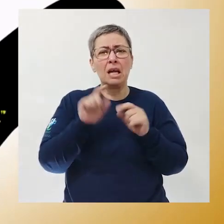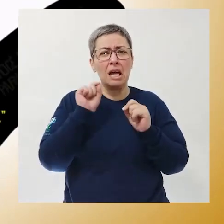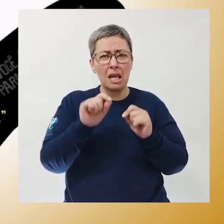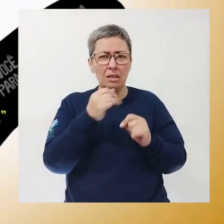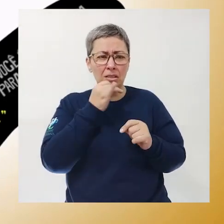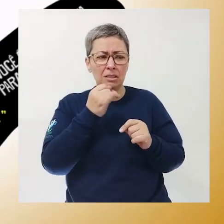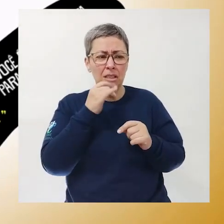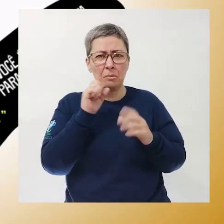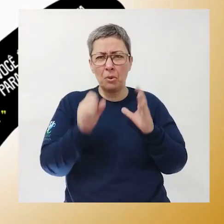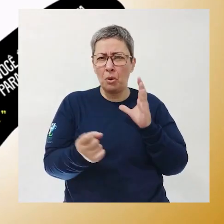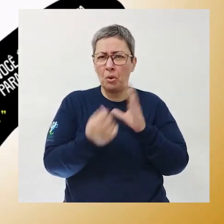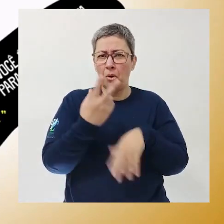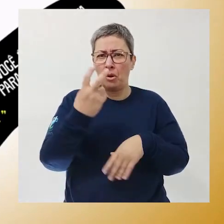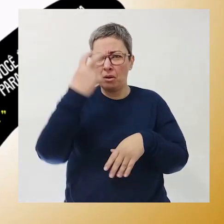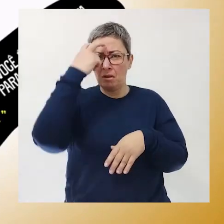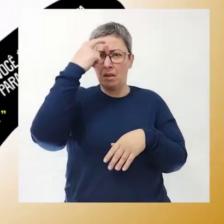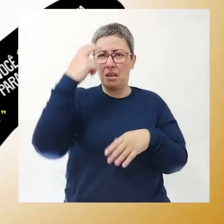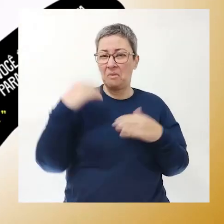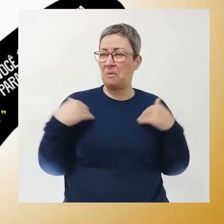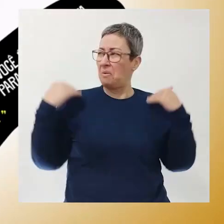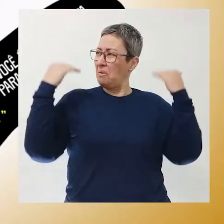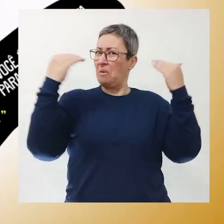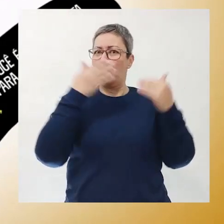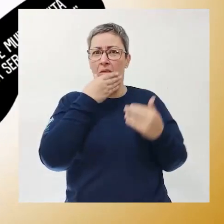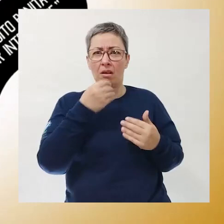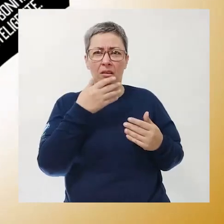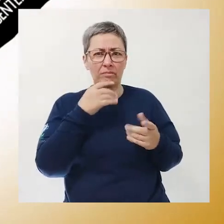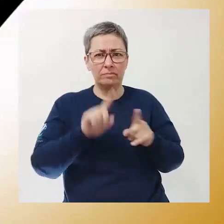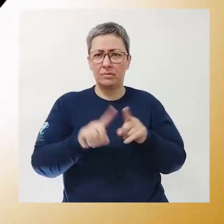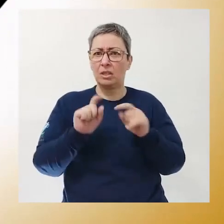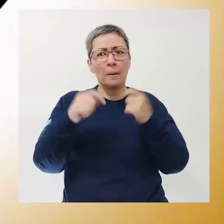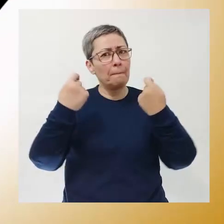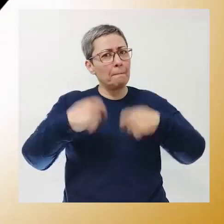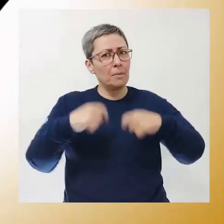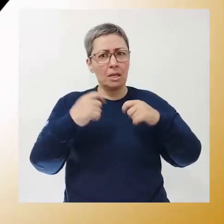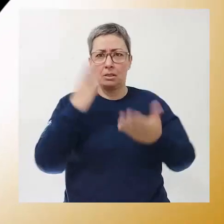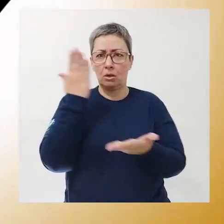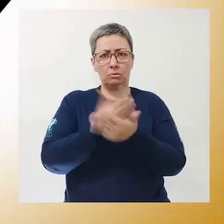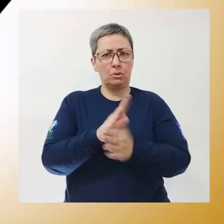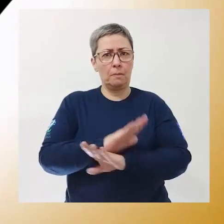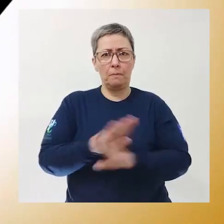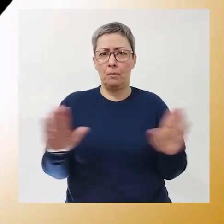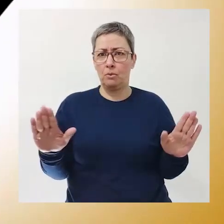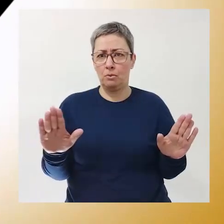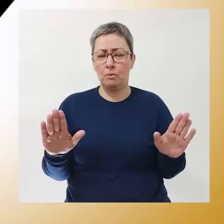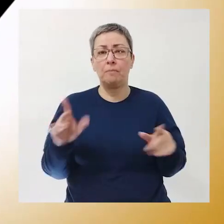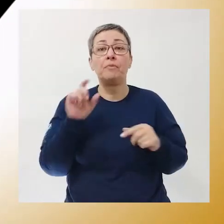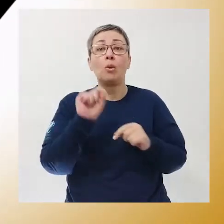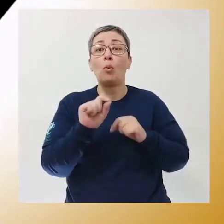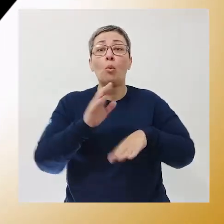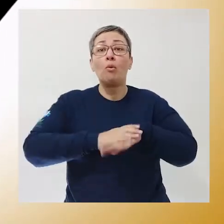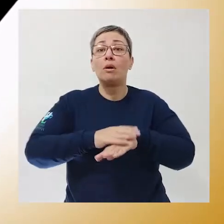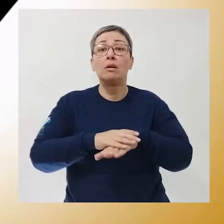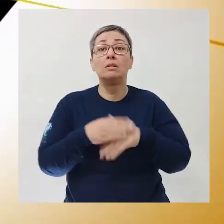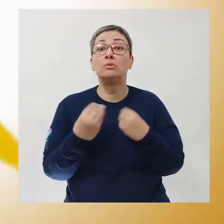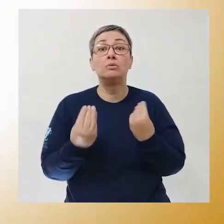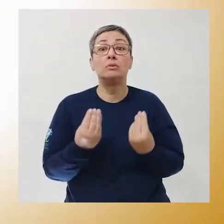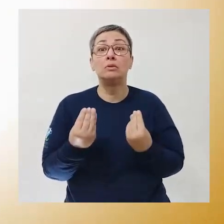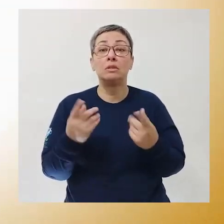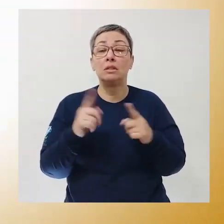que servem para criar uma cultura de superioridade masculina e precisamos dar um basta. O que